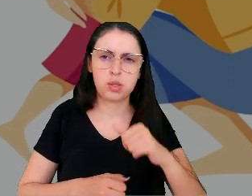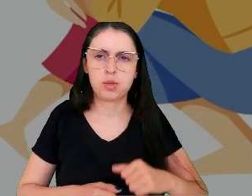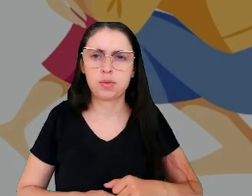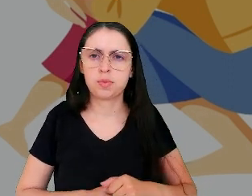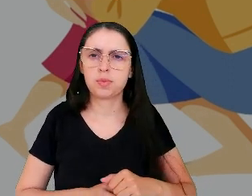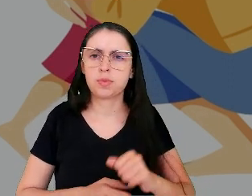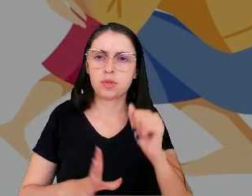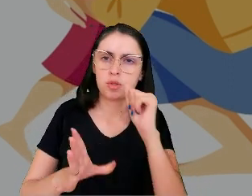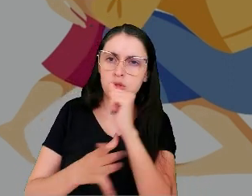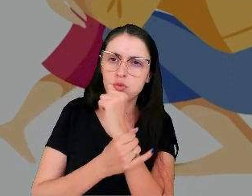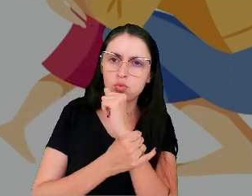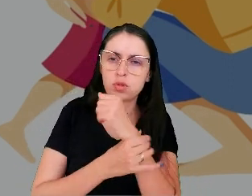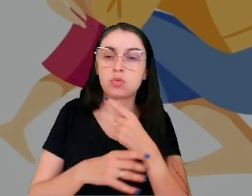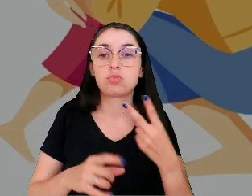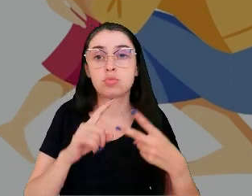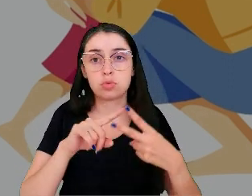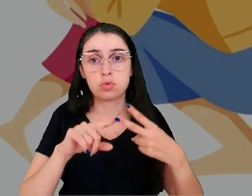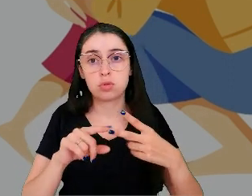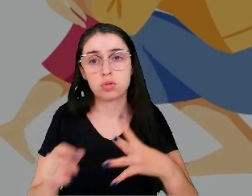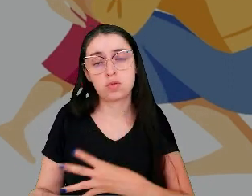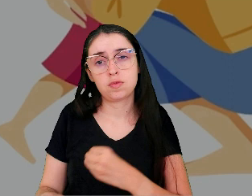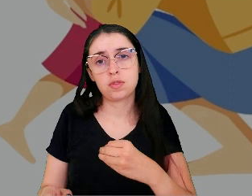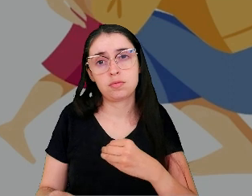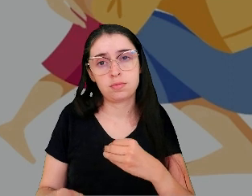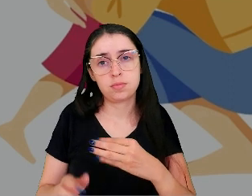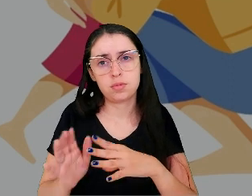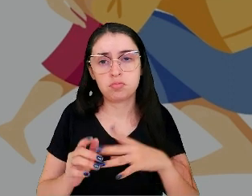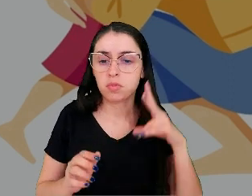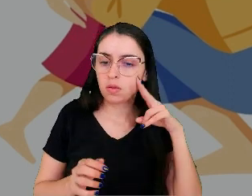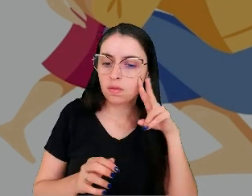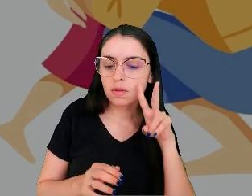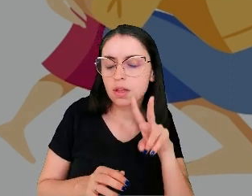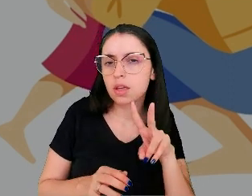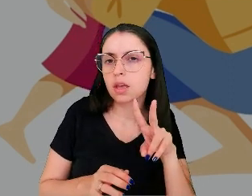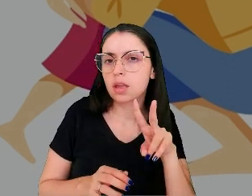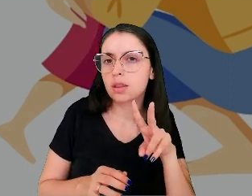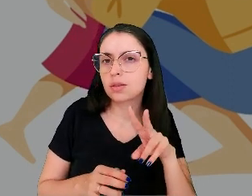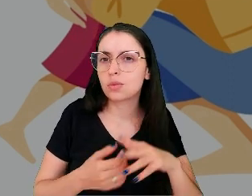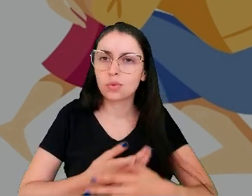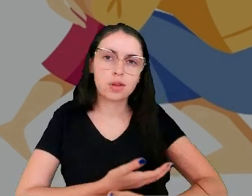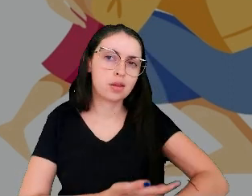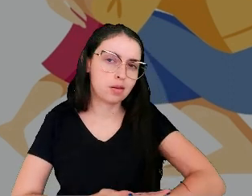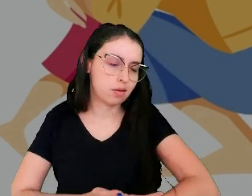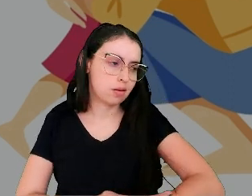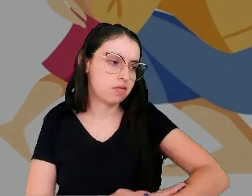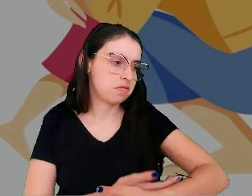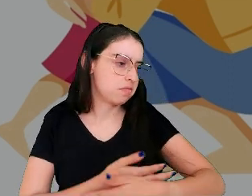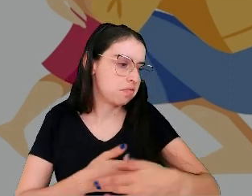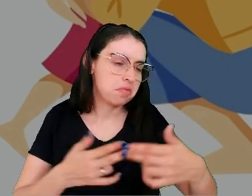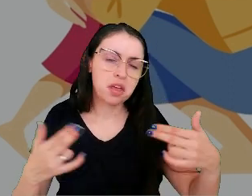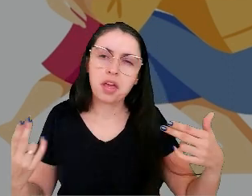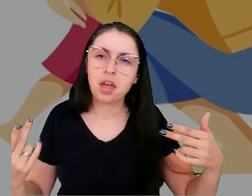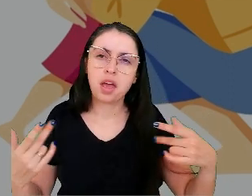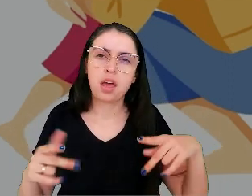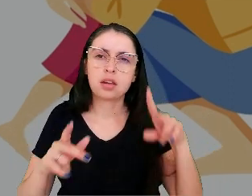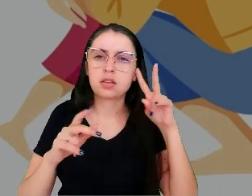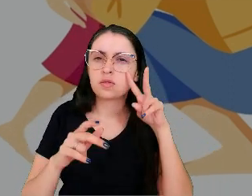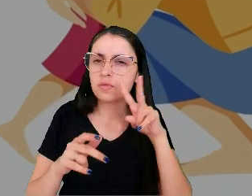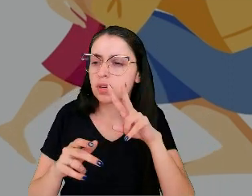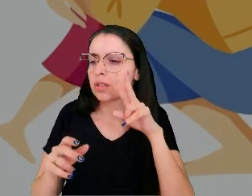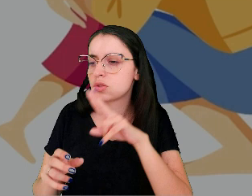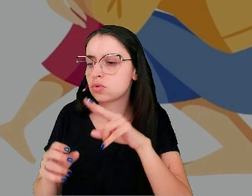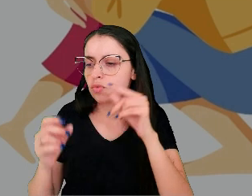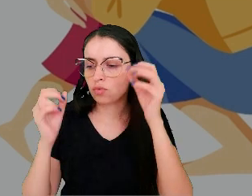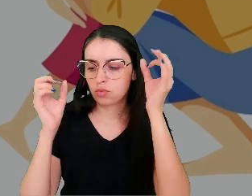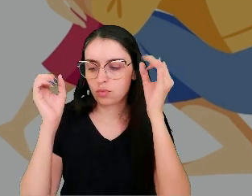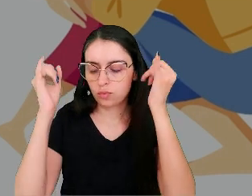segurança, e os dois filhos, né, meio enternecidos, olhando para o menino, né? A gente tem várias leituras nessa